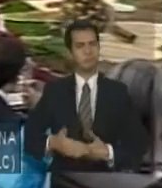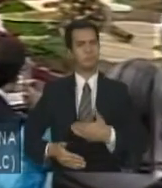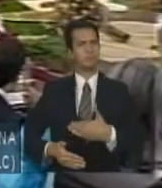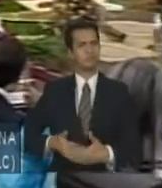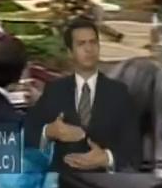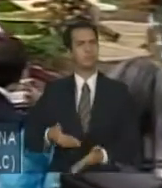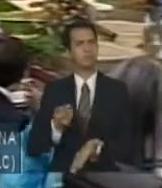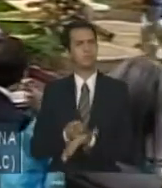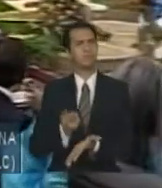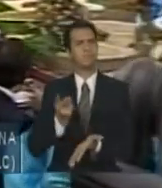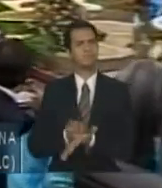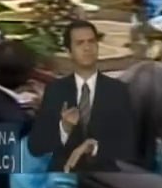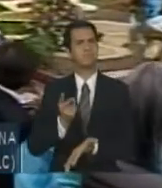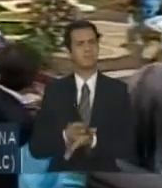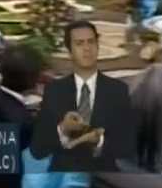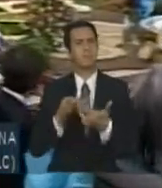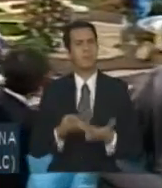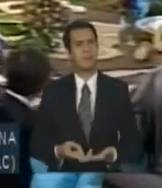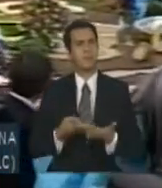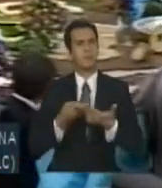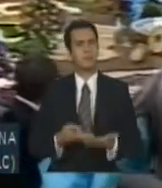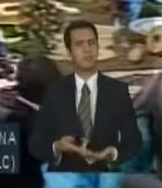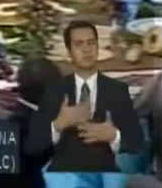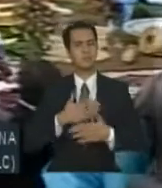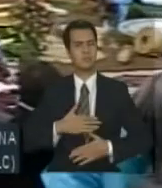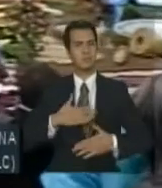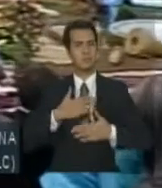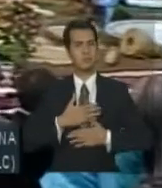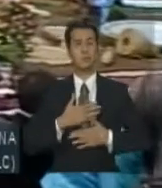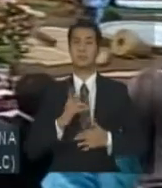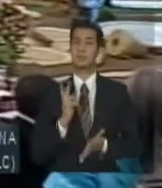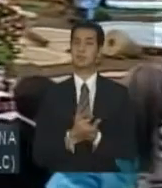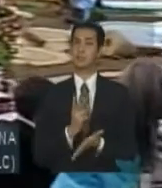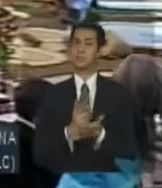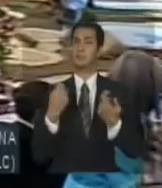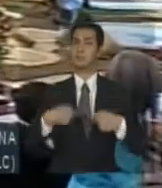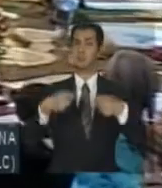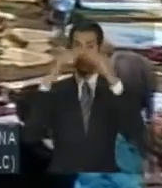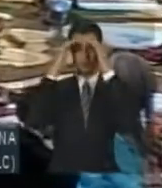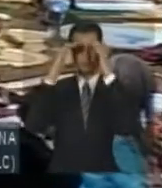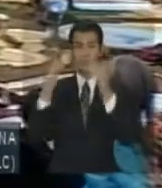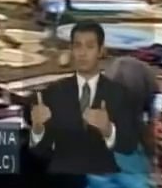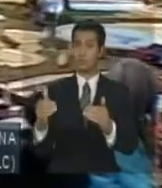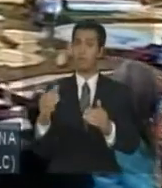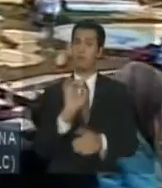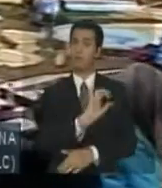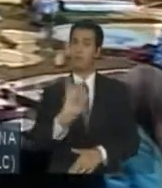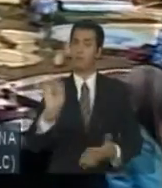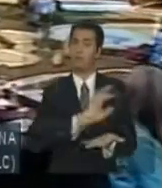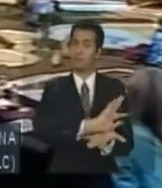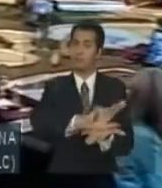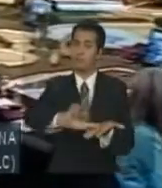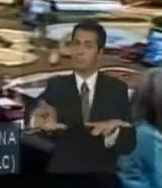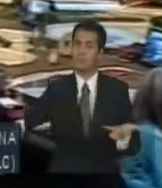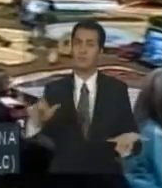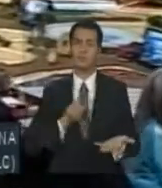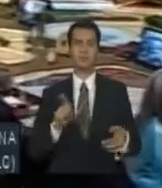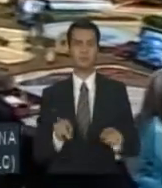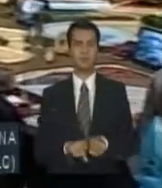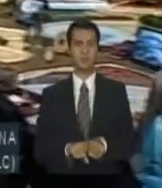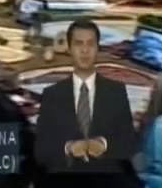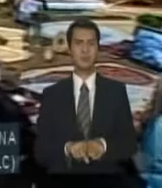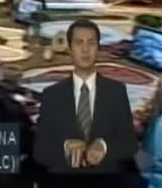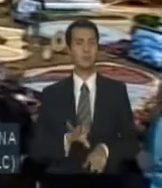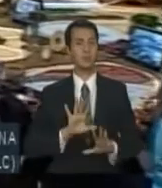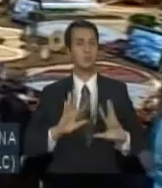contínua, paciente, sempre com respeito à pluralidade, de forma que todos os Estados